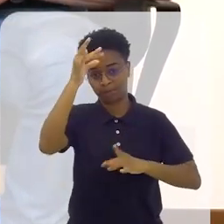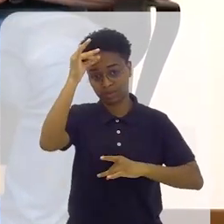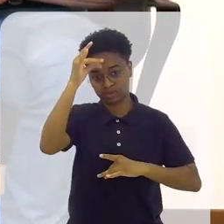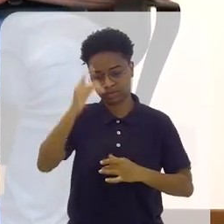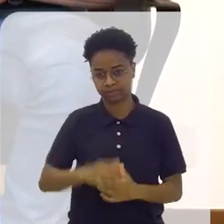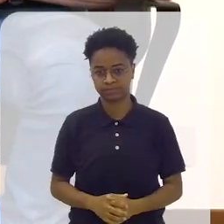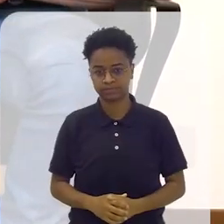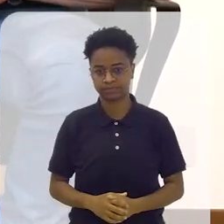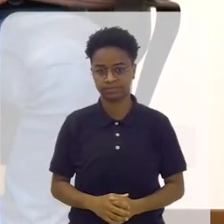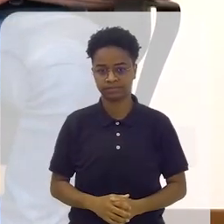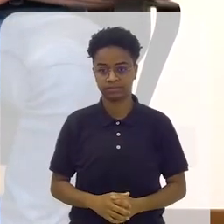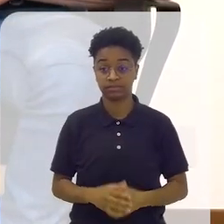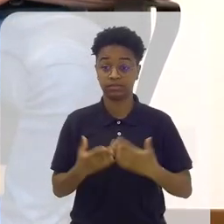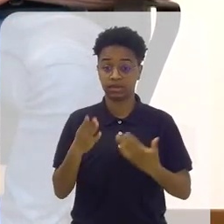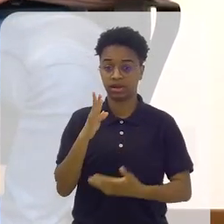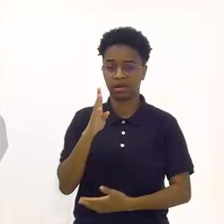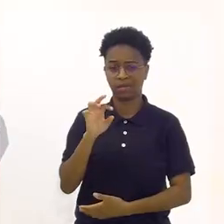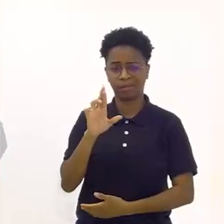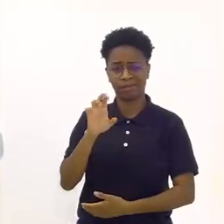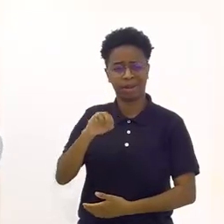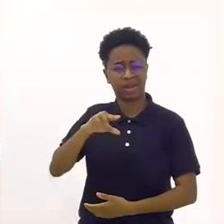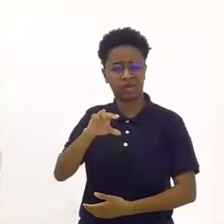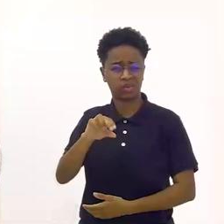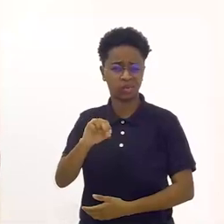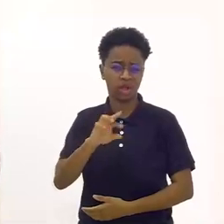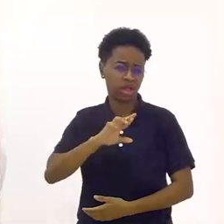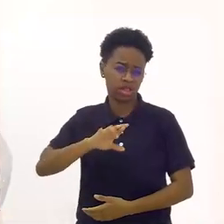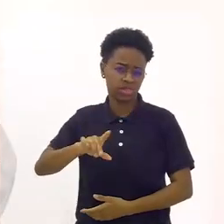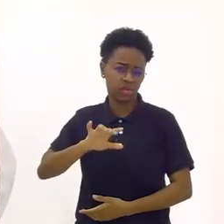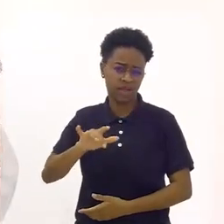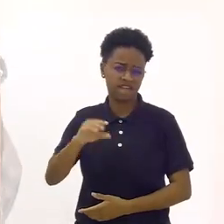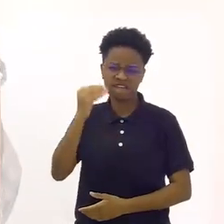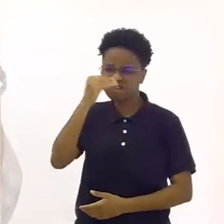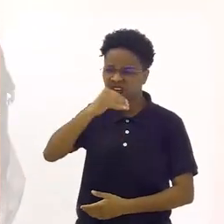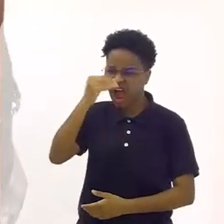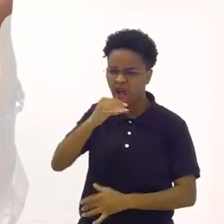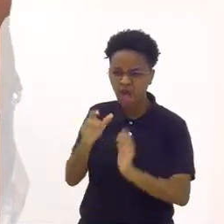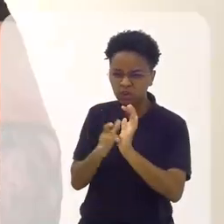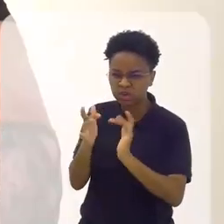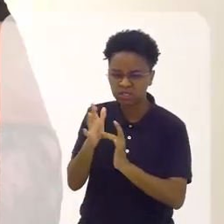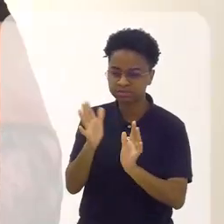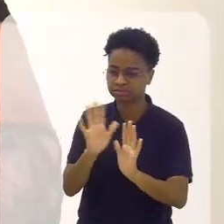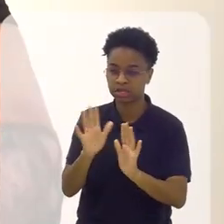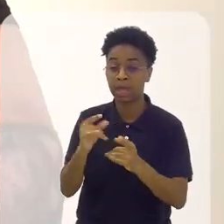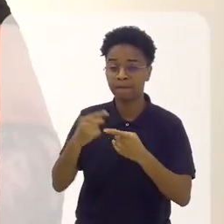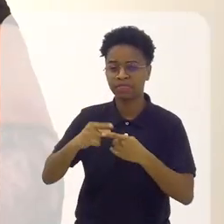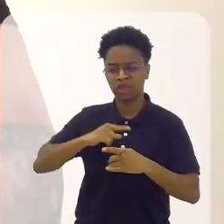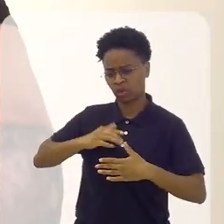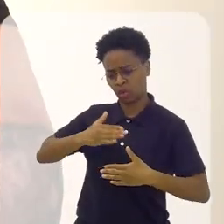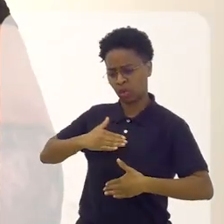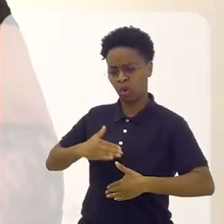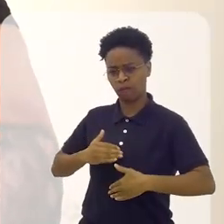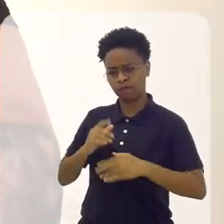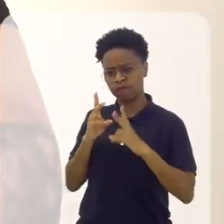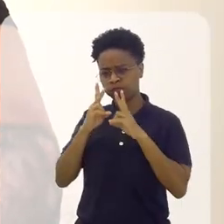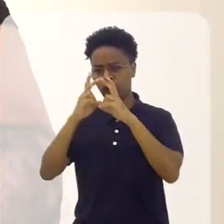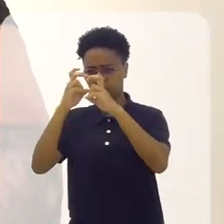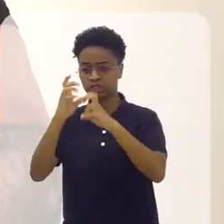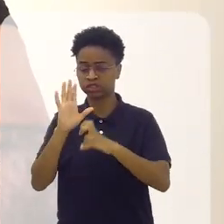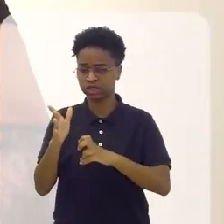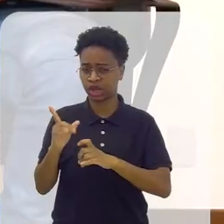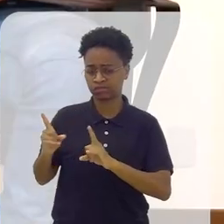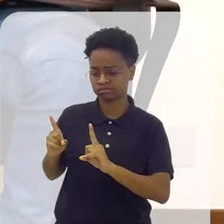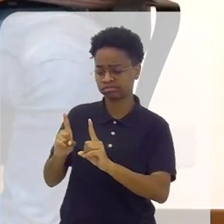o Breno é, não é um Jesus fraco, né? Ele fala que é o ele Jesus. Ele já esteve aqui